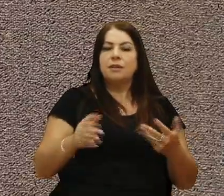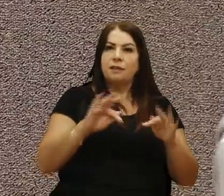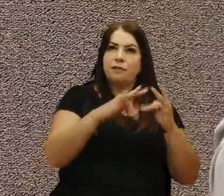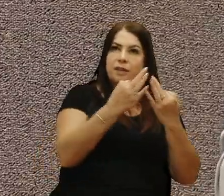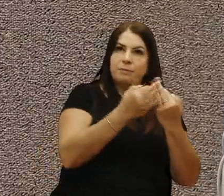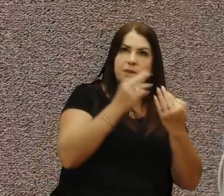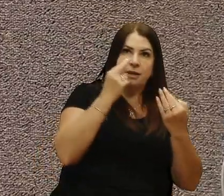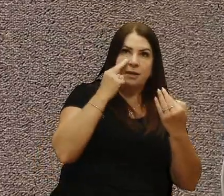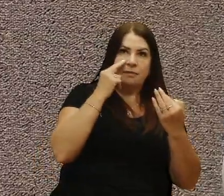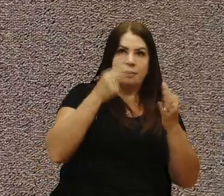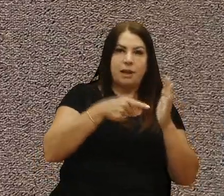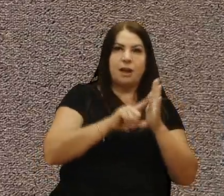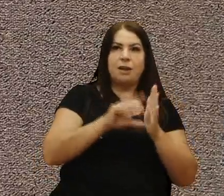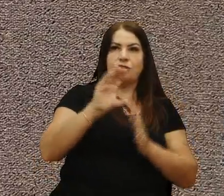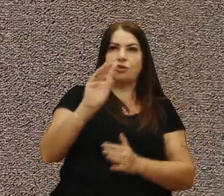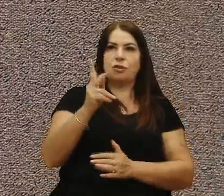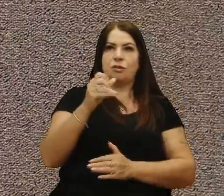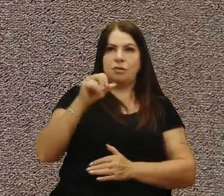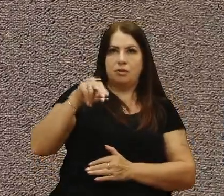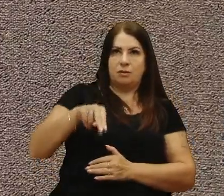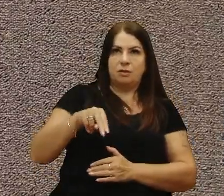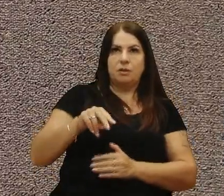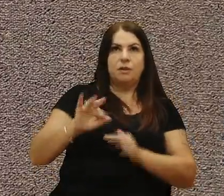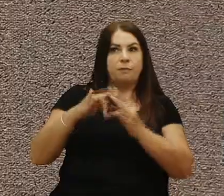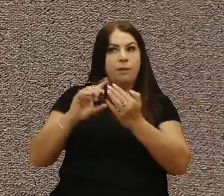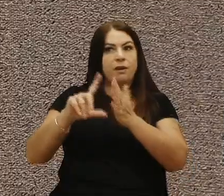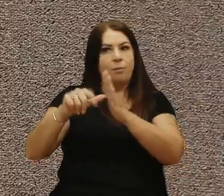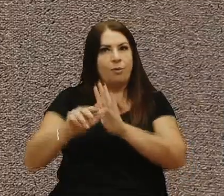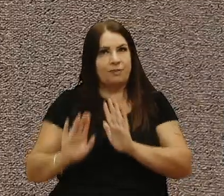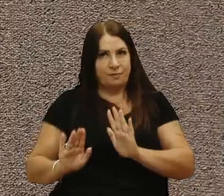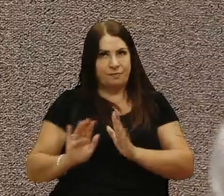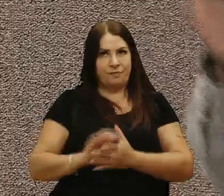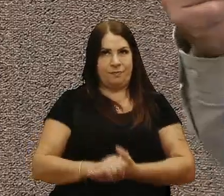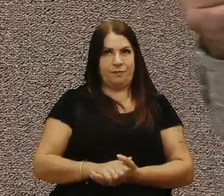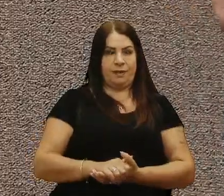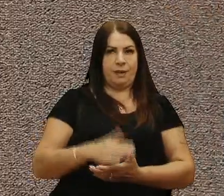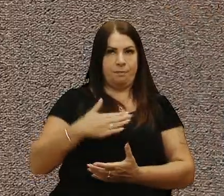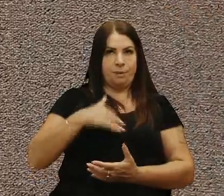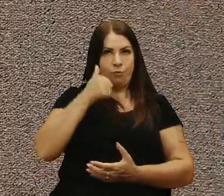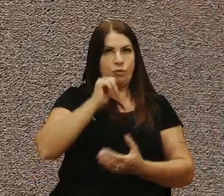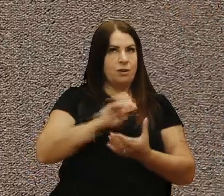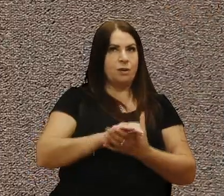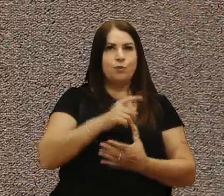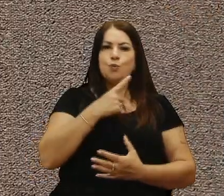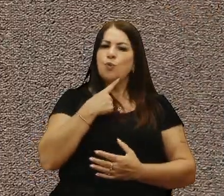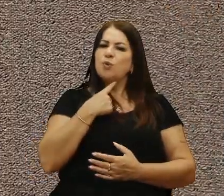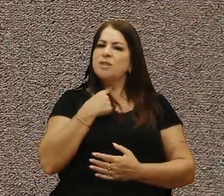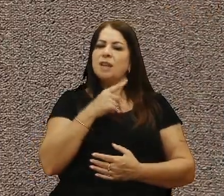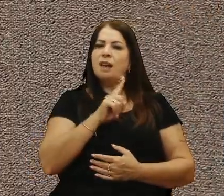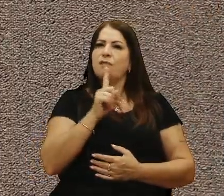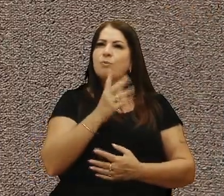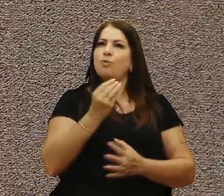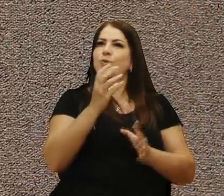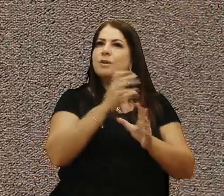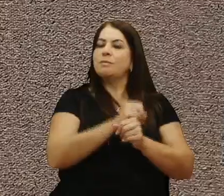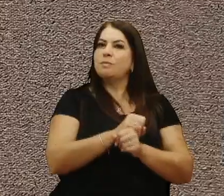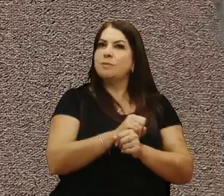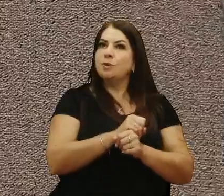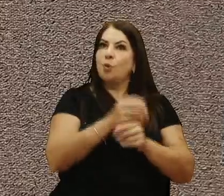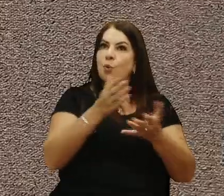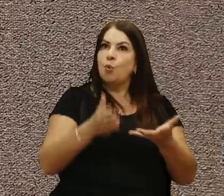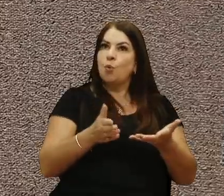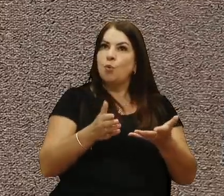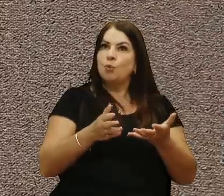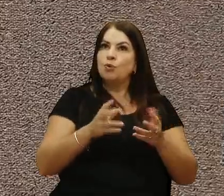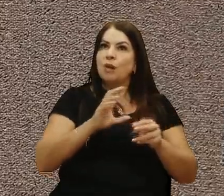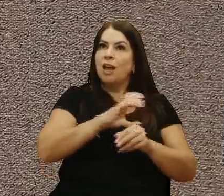Fantinel de antes do Chaim e a família Fantinel depois do Chaim. A minha mulher não gostava muito de animais. Hoje ela